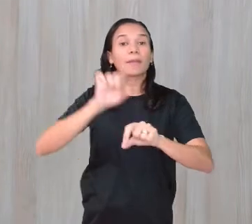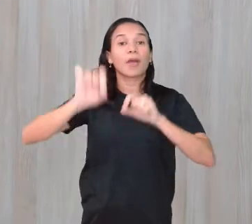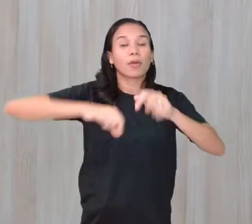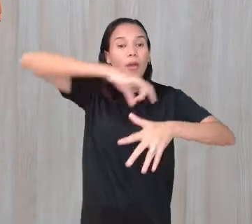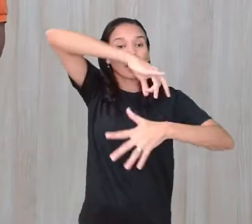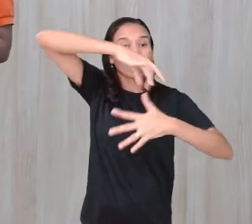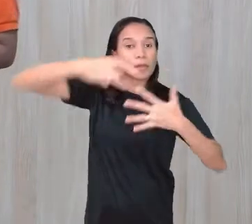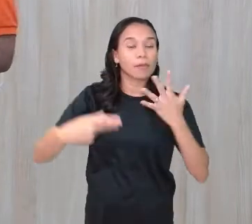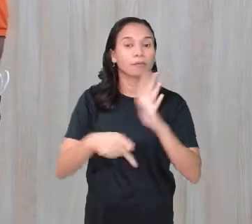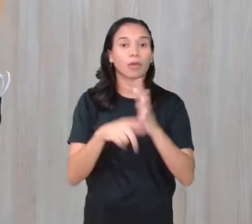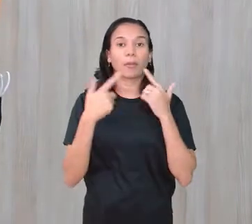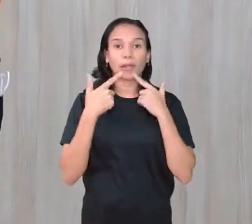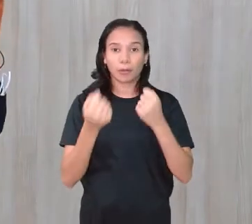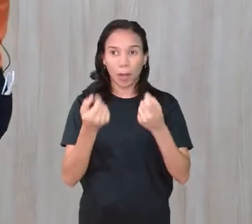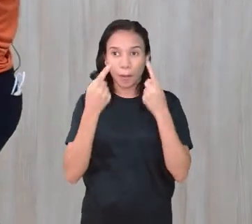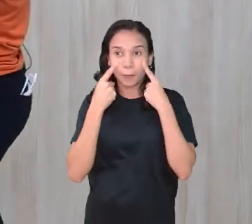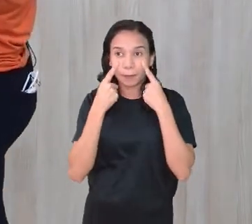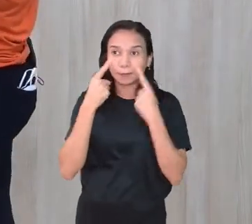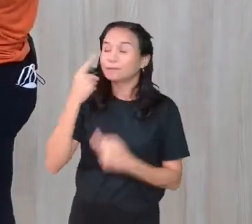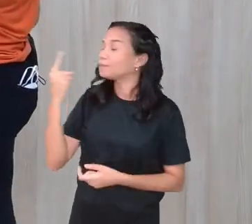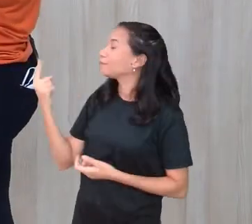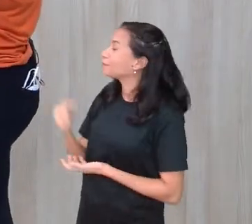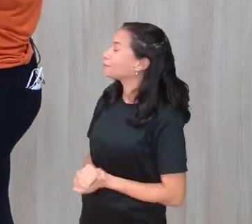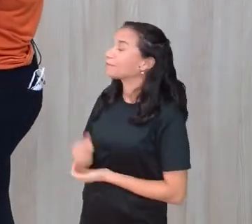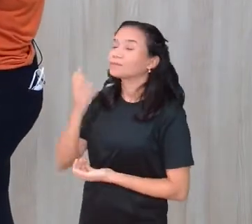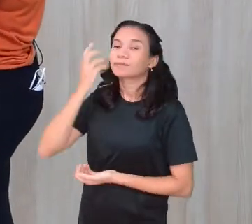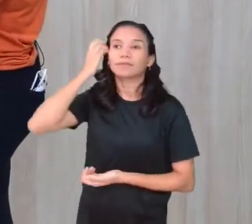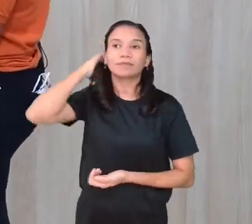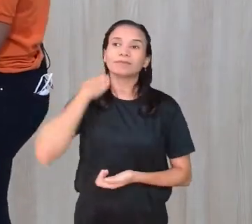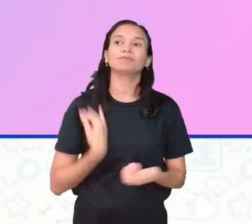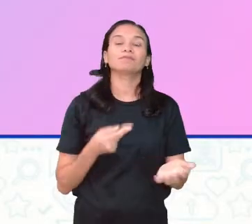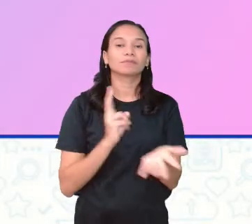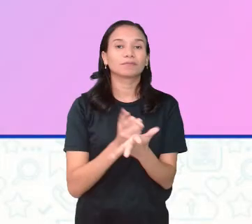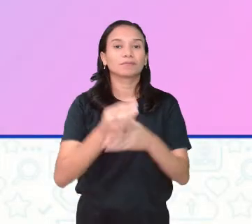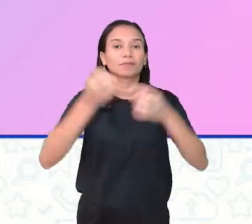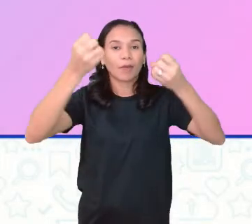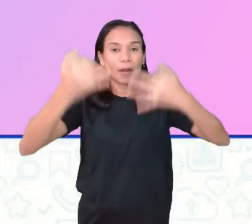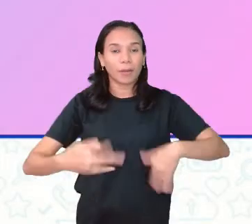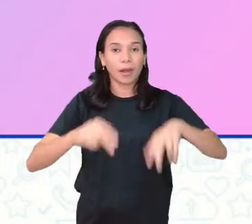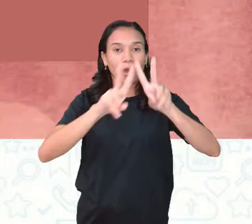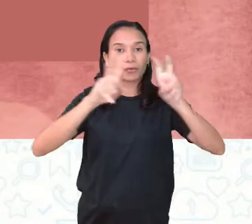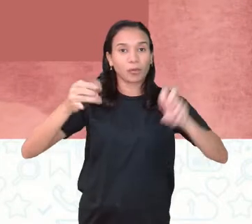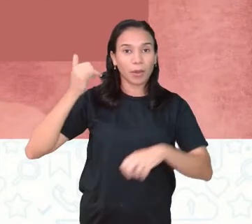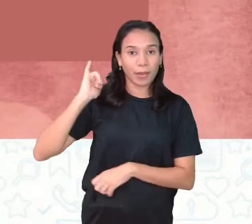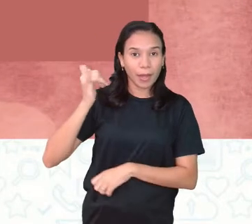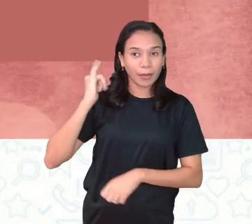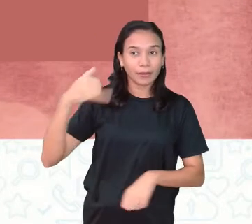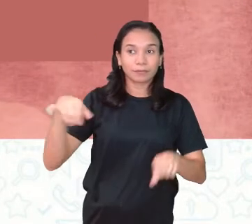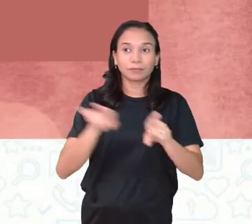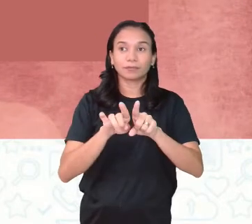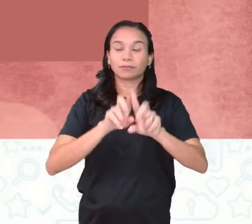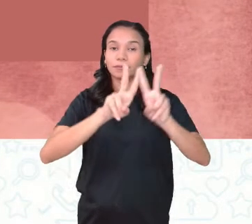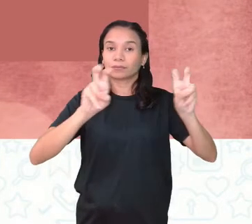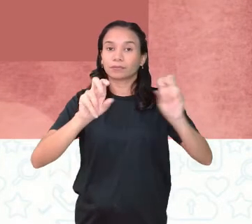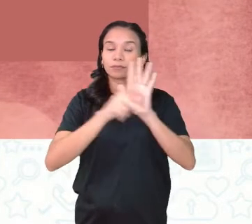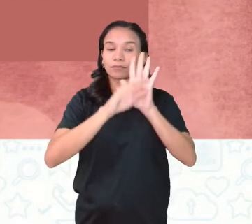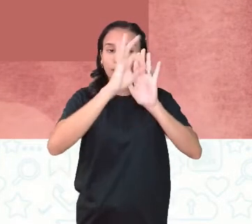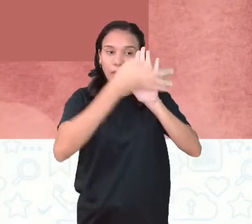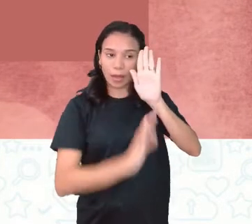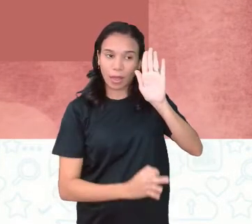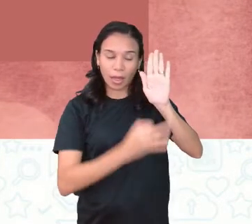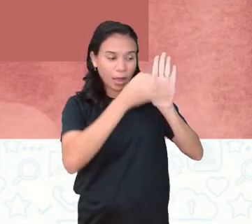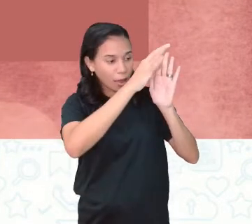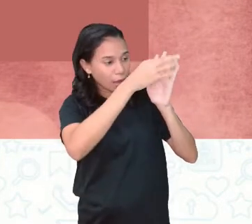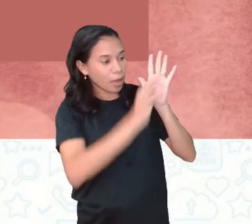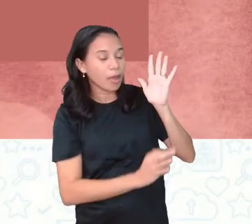outras formas de linguagem. Bora ver? Ó, a gente continua falando sobre a narrativa e falando propriamente sobre o enredo. O